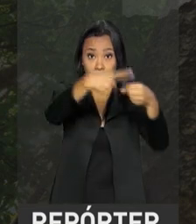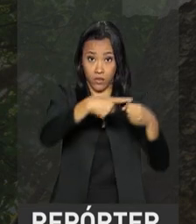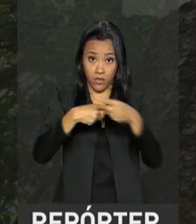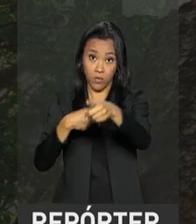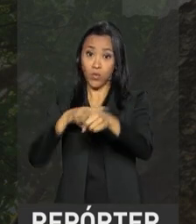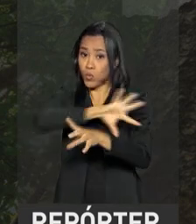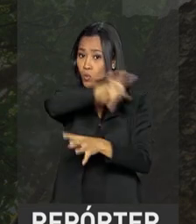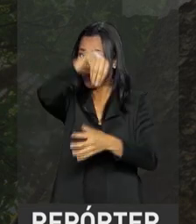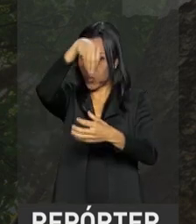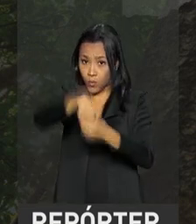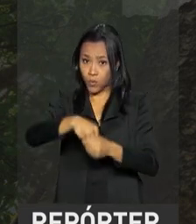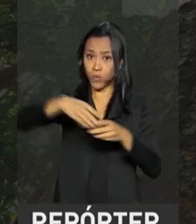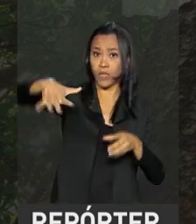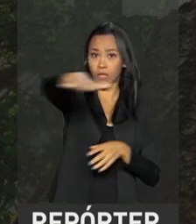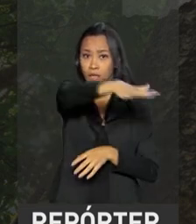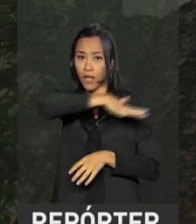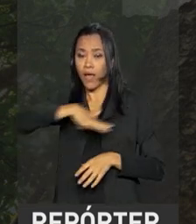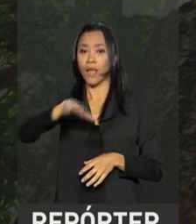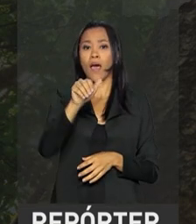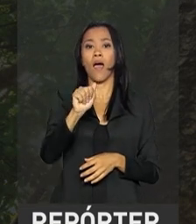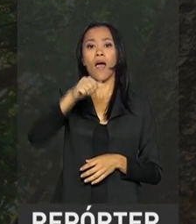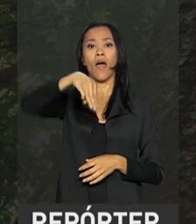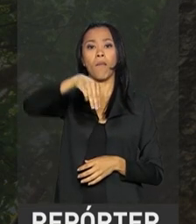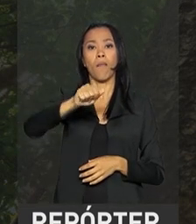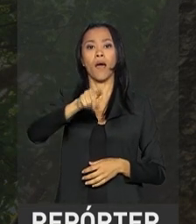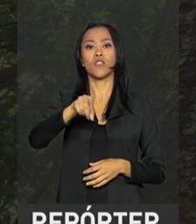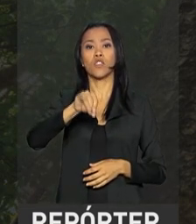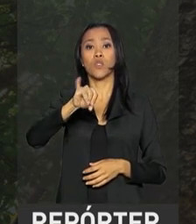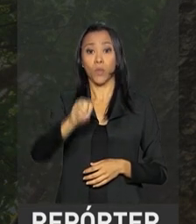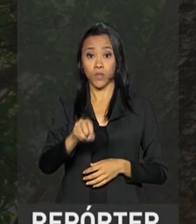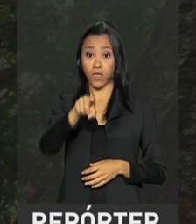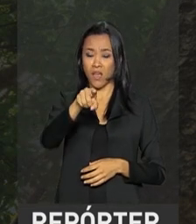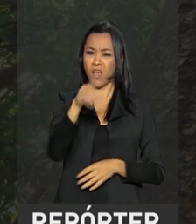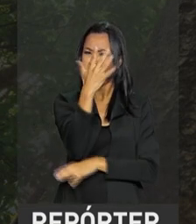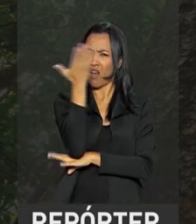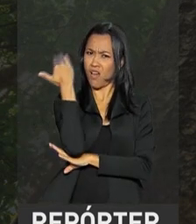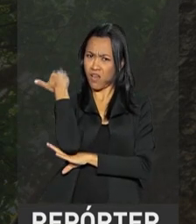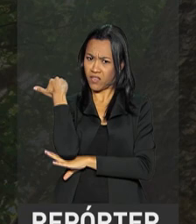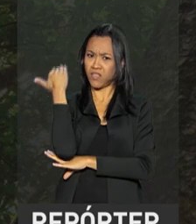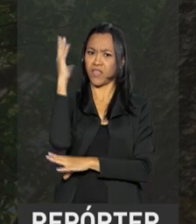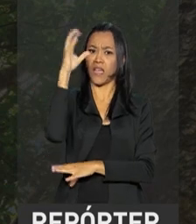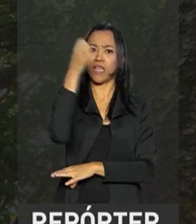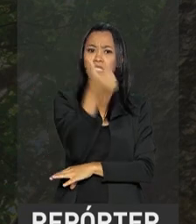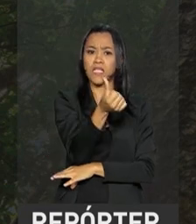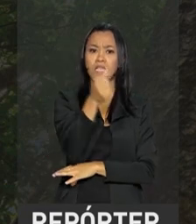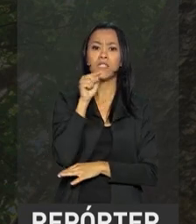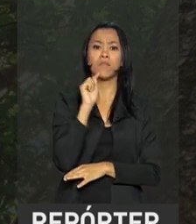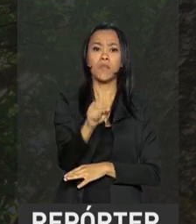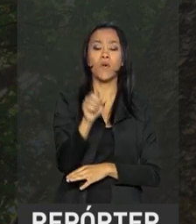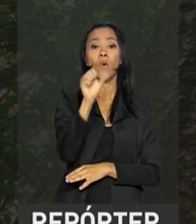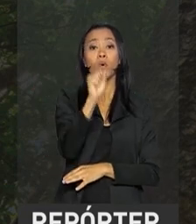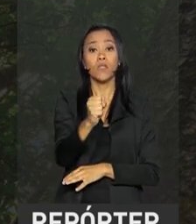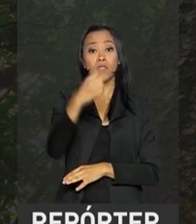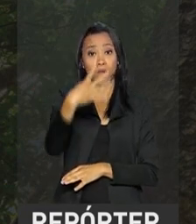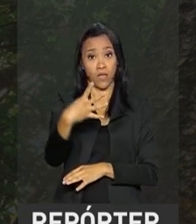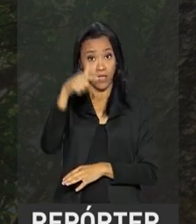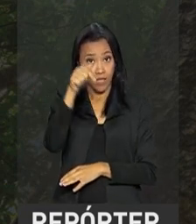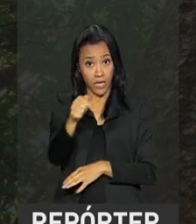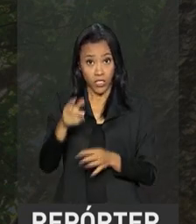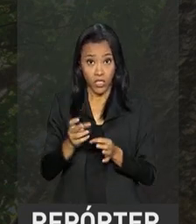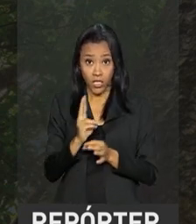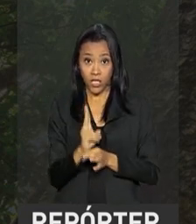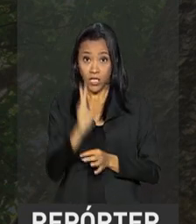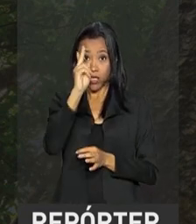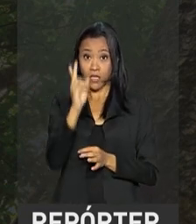amazônia antes do acordo começará a valer eram desmatados em média seis mil 847 quilômetros